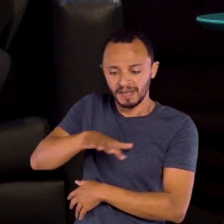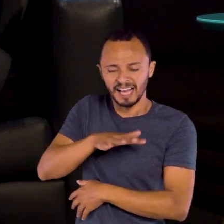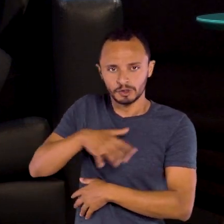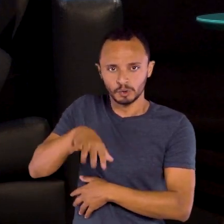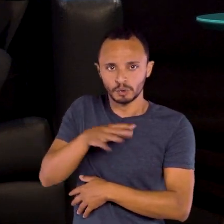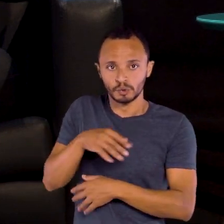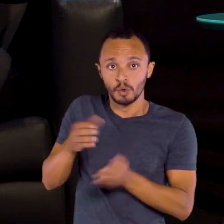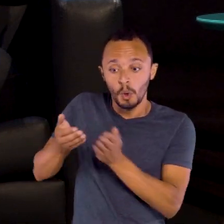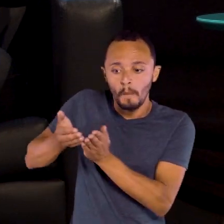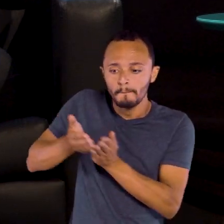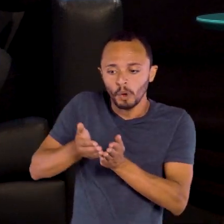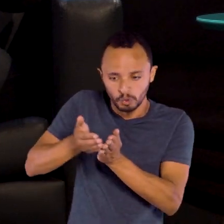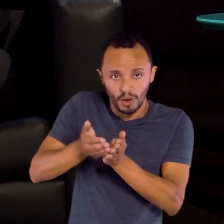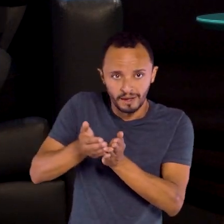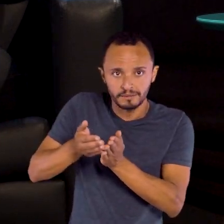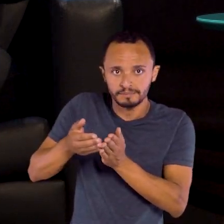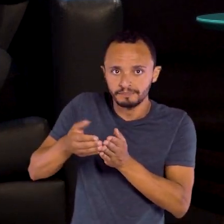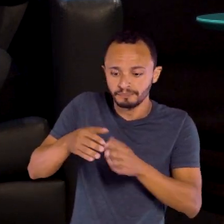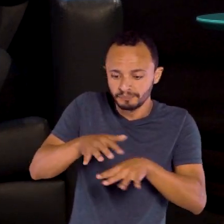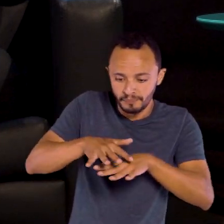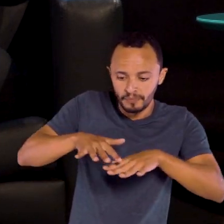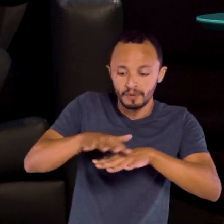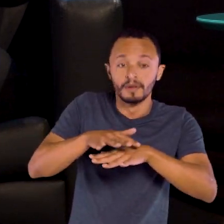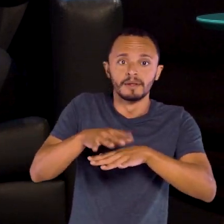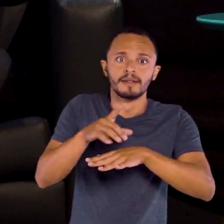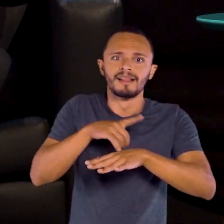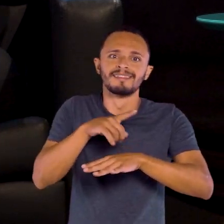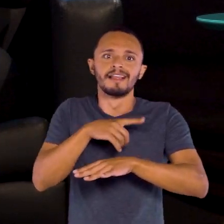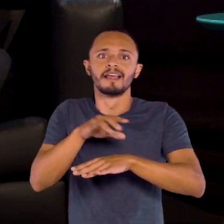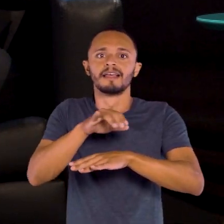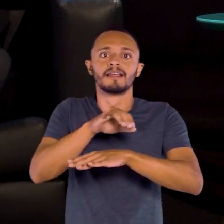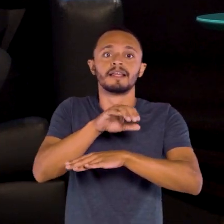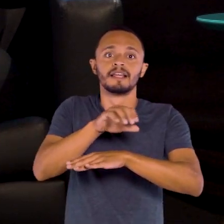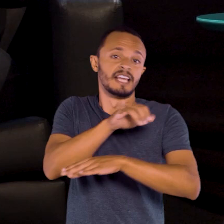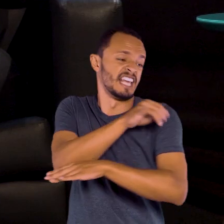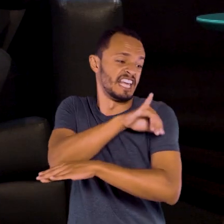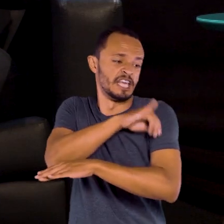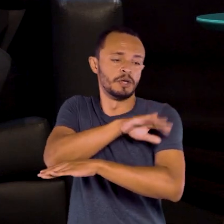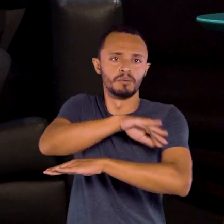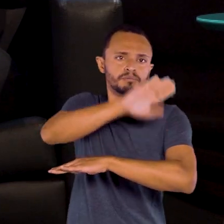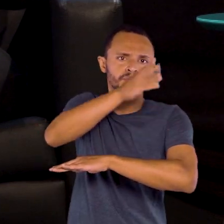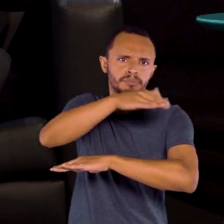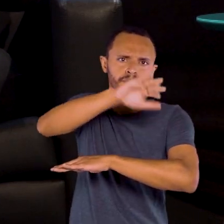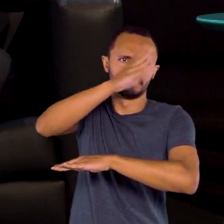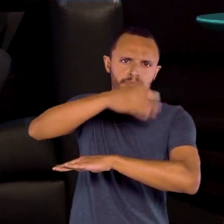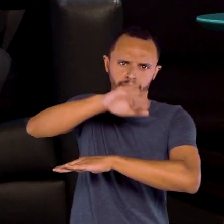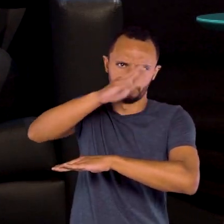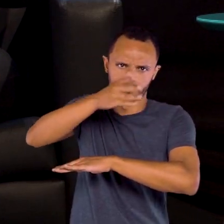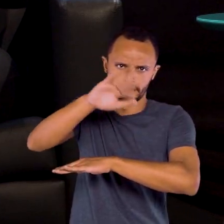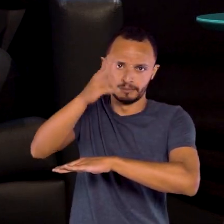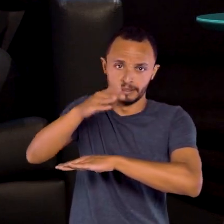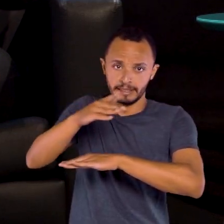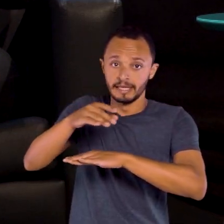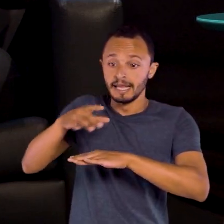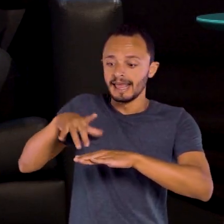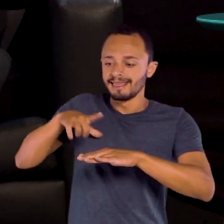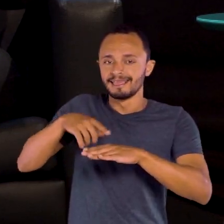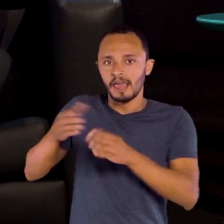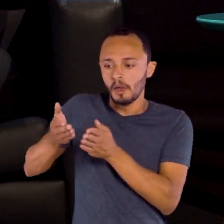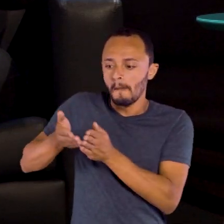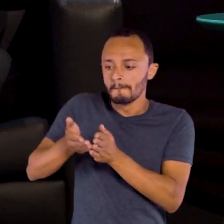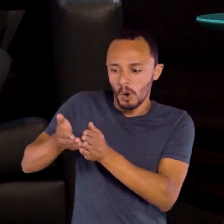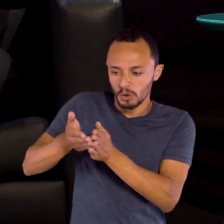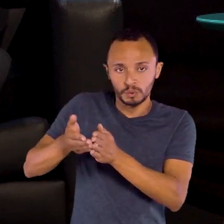do centro da cidade, porque o Rio tem aquelas montanhas, muitos morrinhos daqueles foram postos abaixo, a gente não